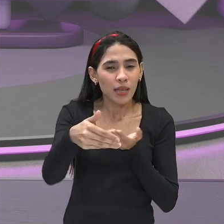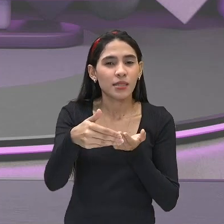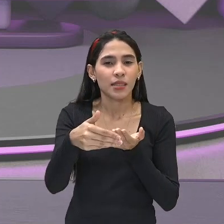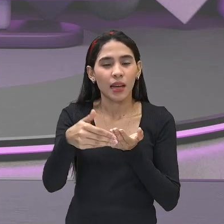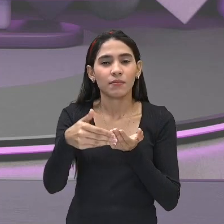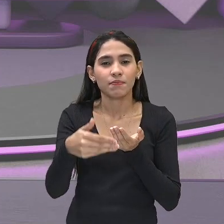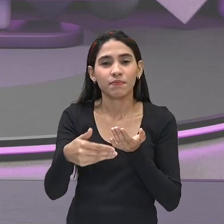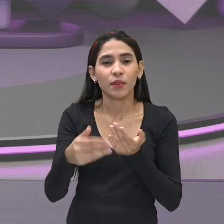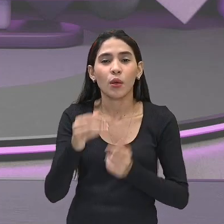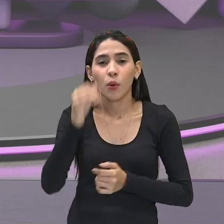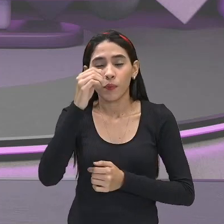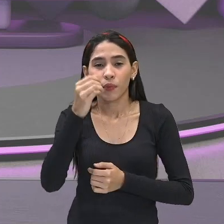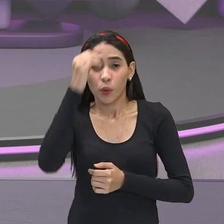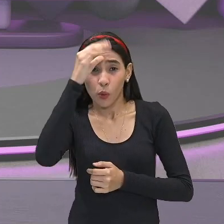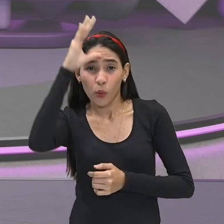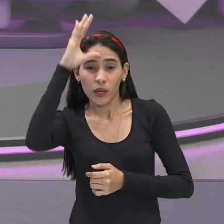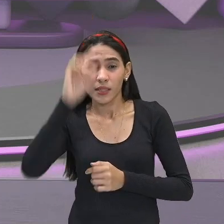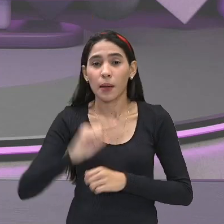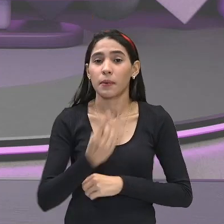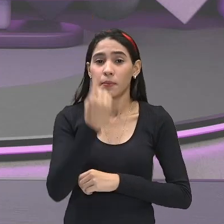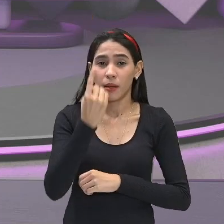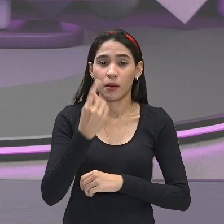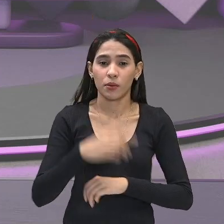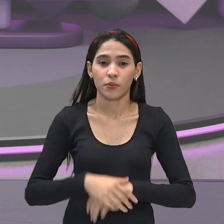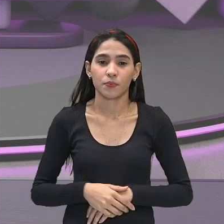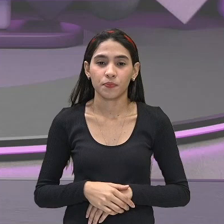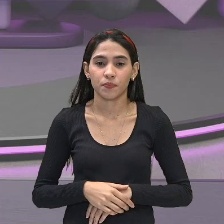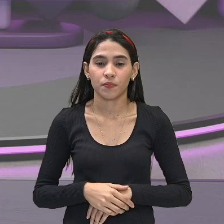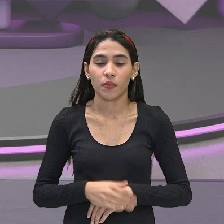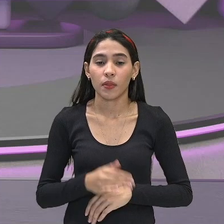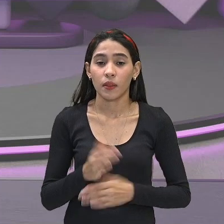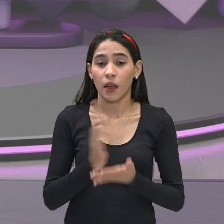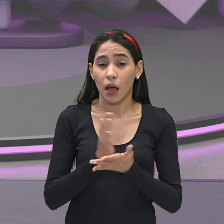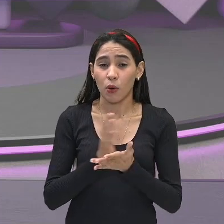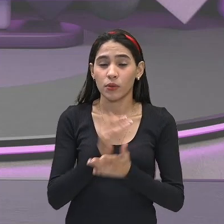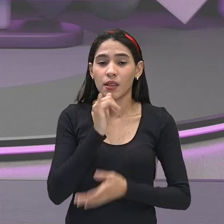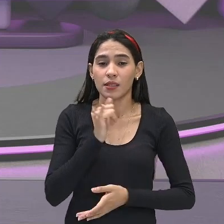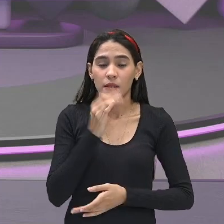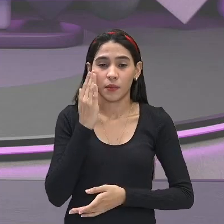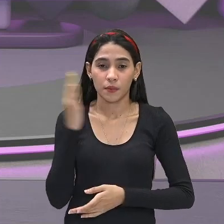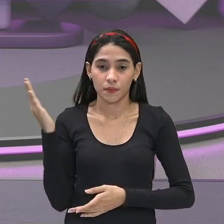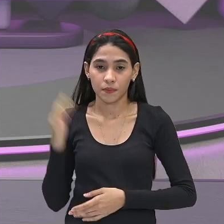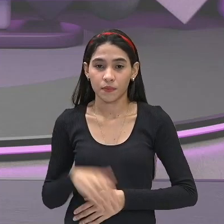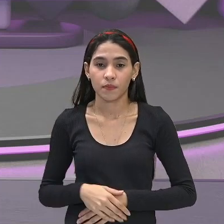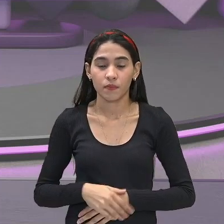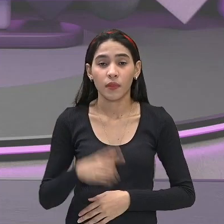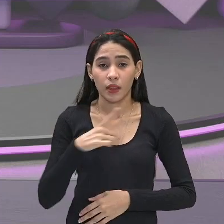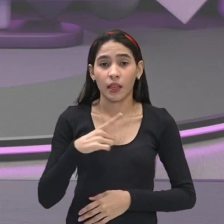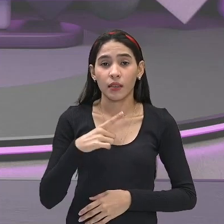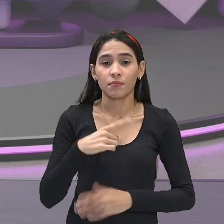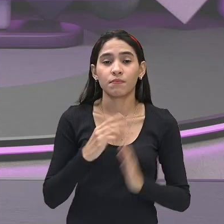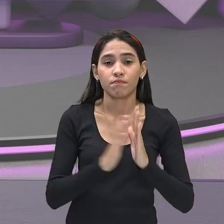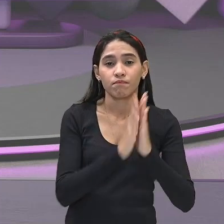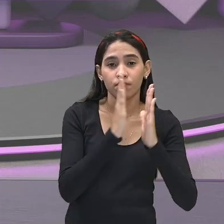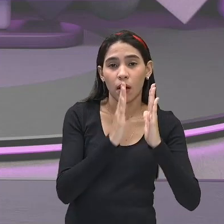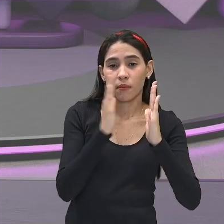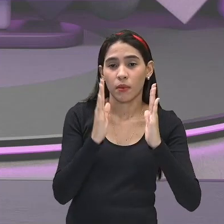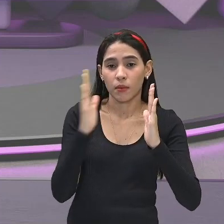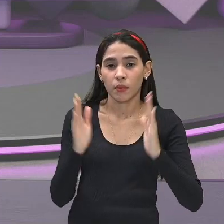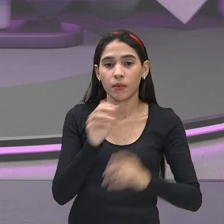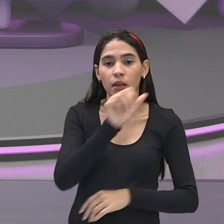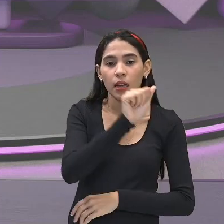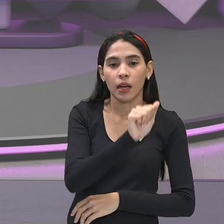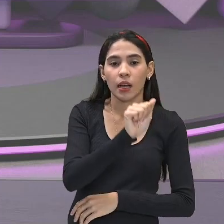expressões, ok? Então nós temos aqui, ó, alguns exemplos, tá? Eu tenho aqui uma sequência, A1,